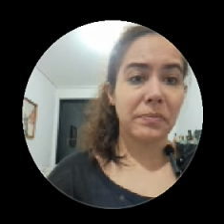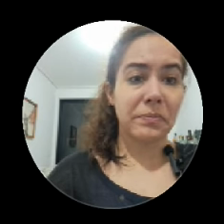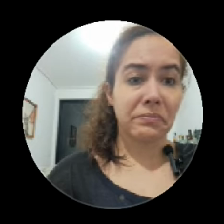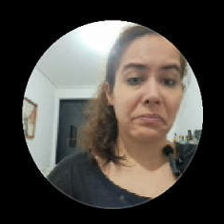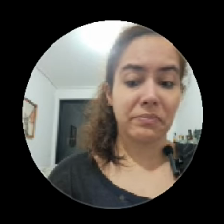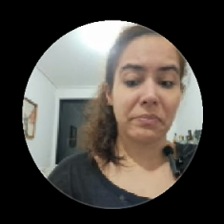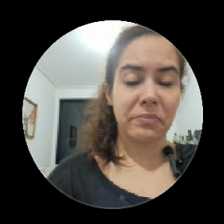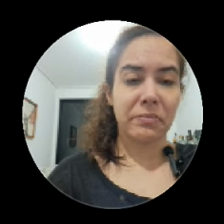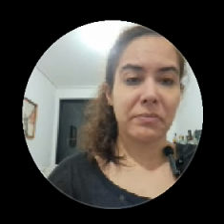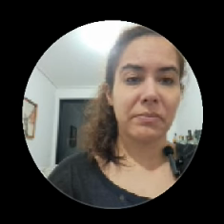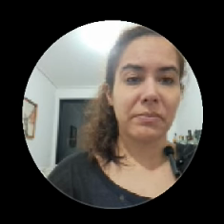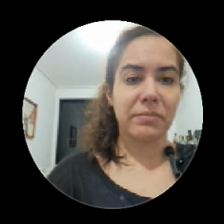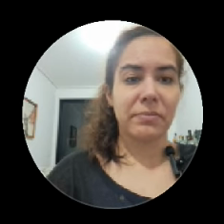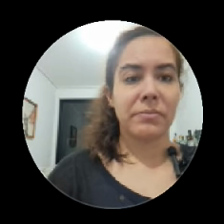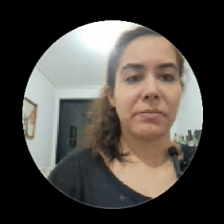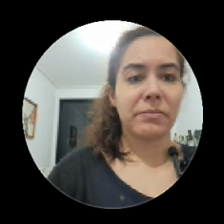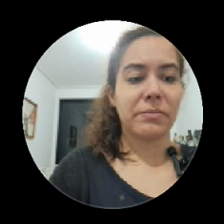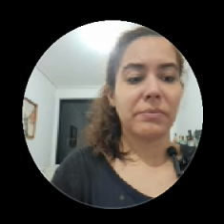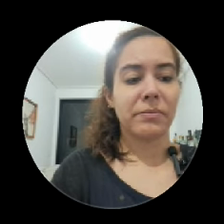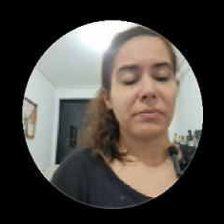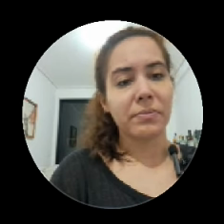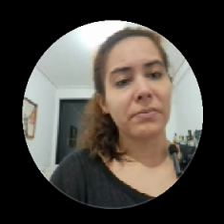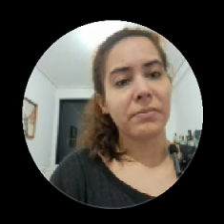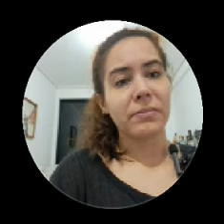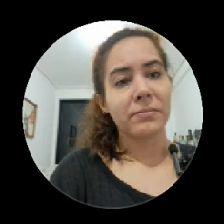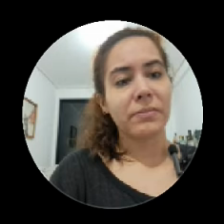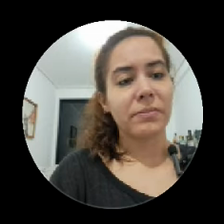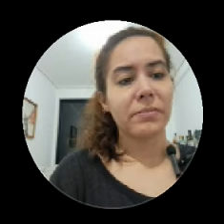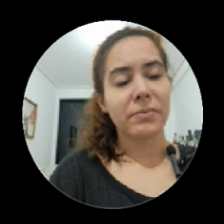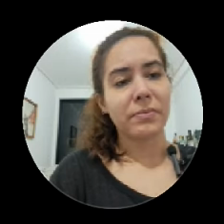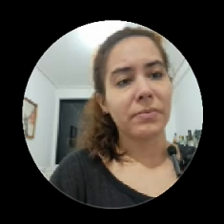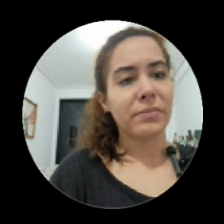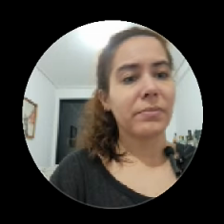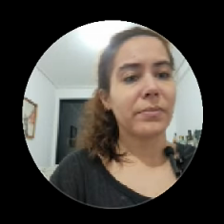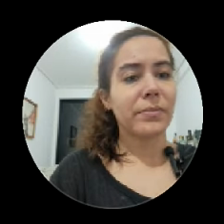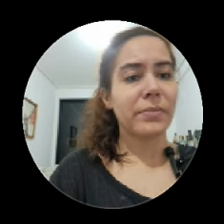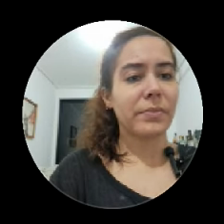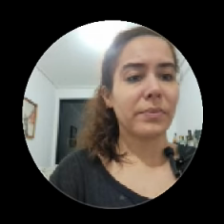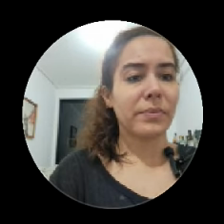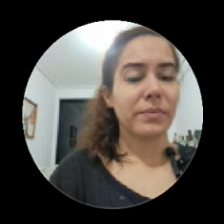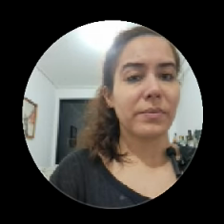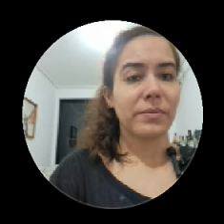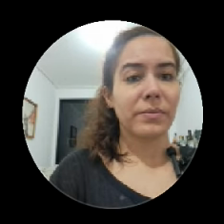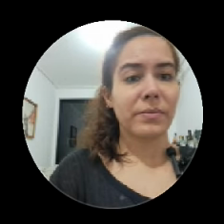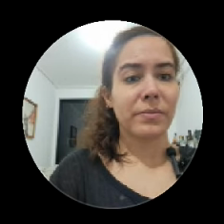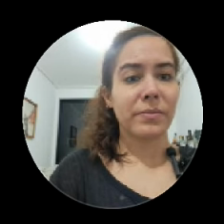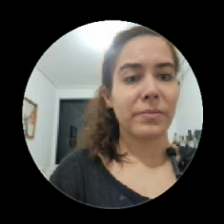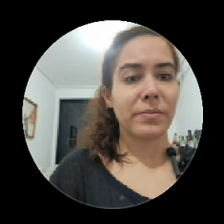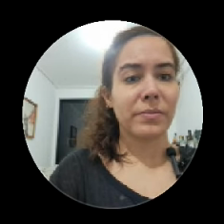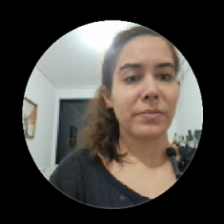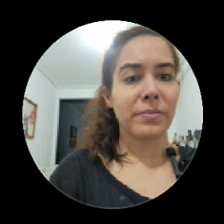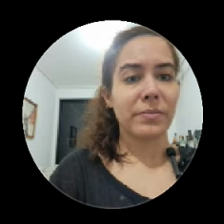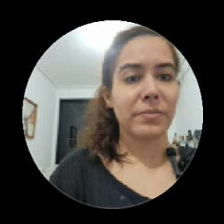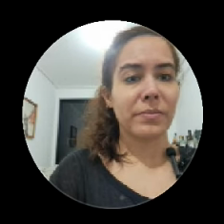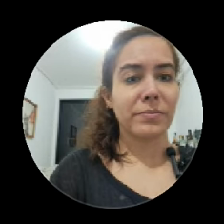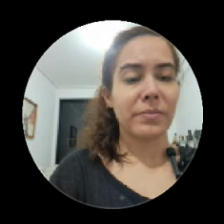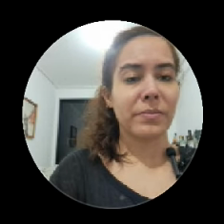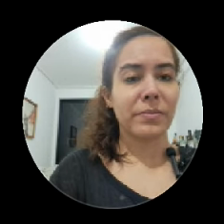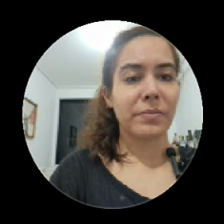pode comprar lá. Ai, que legal! E eu adorei, porque eles têm uma. Um princípio, né? Uma